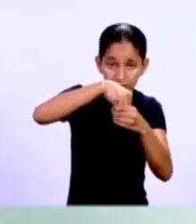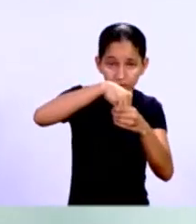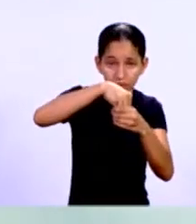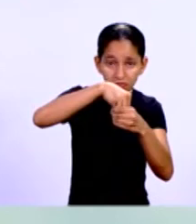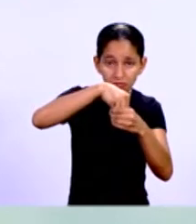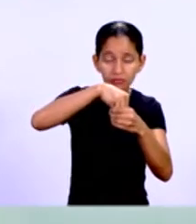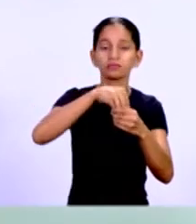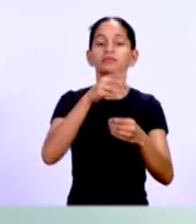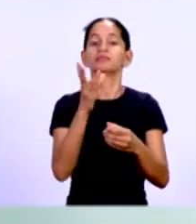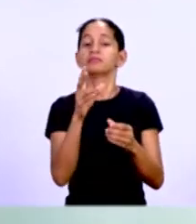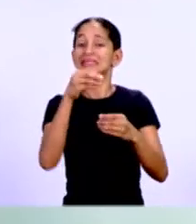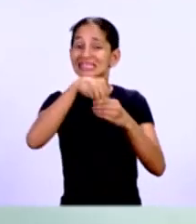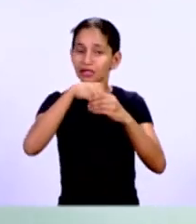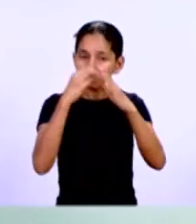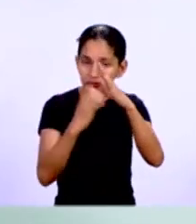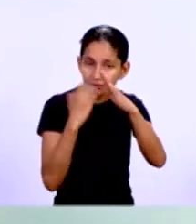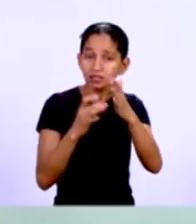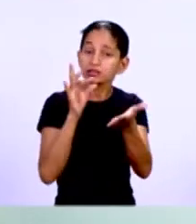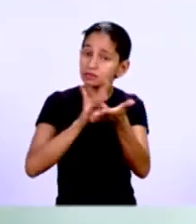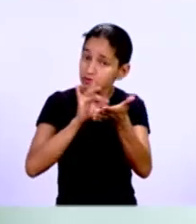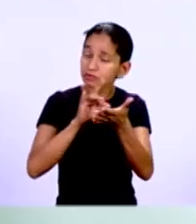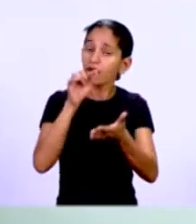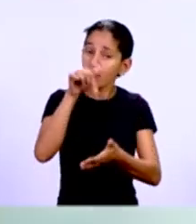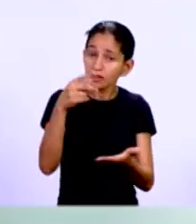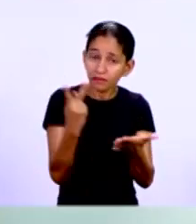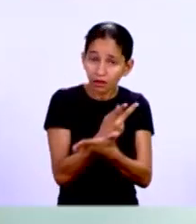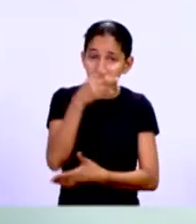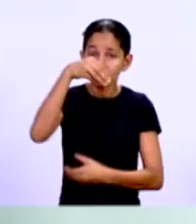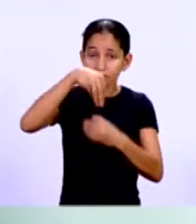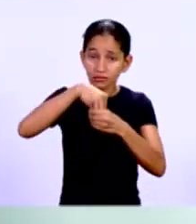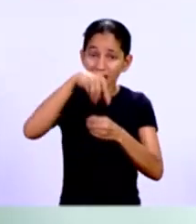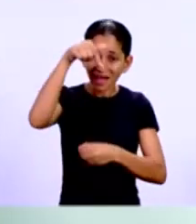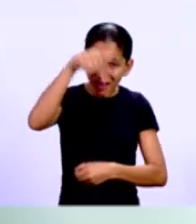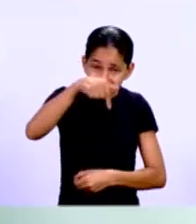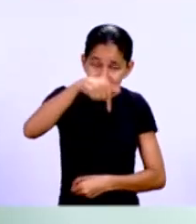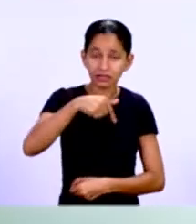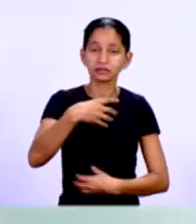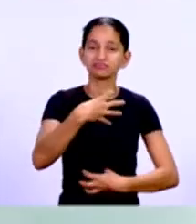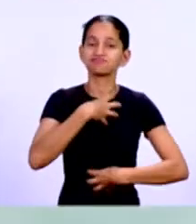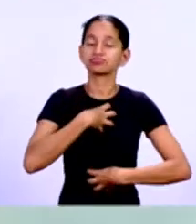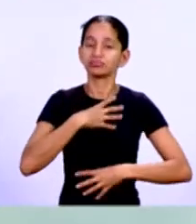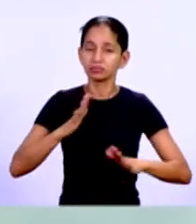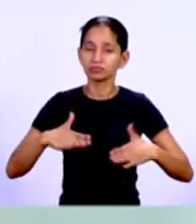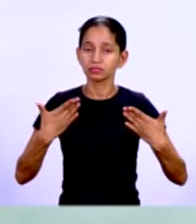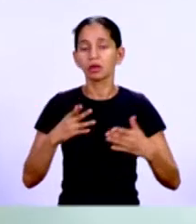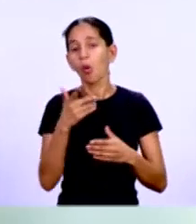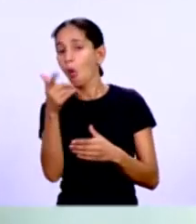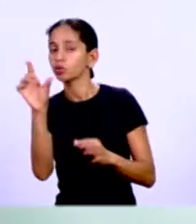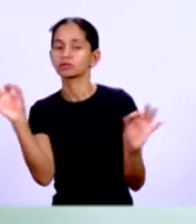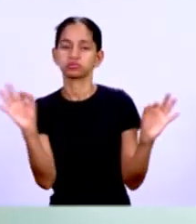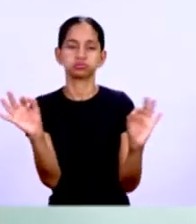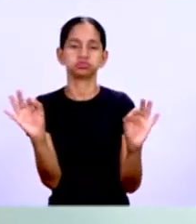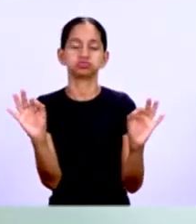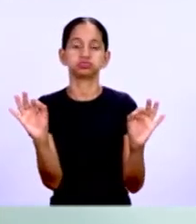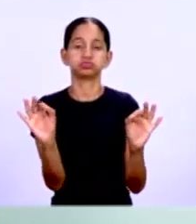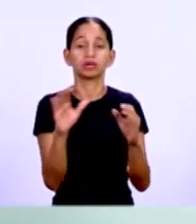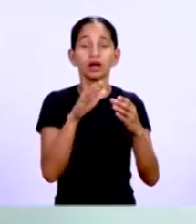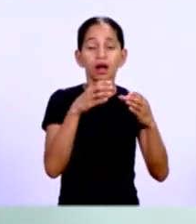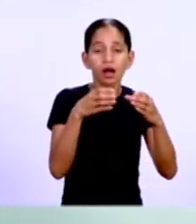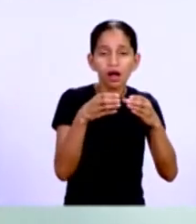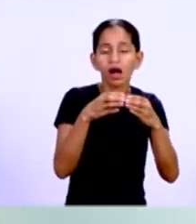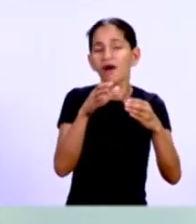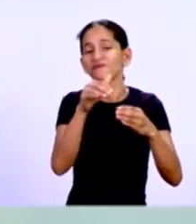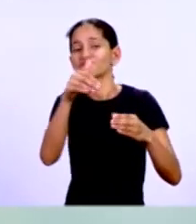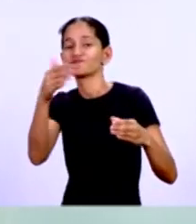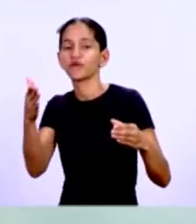está dentro da empresa, ela vai acontecer ali, vai afetar aquela empresa, não vai afetar as demais. E externo é uma coisa que está mais ligada a